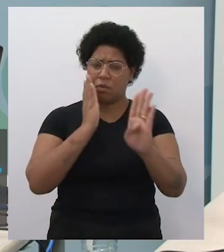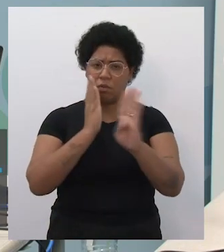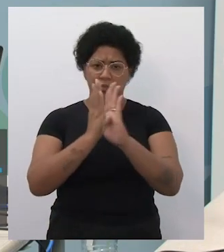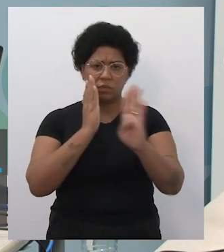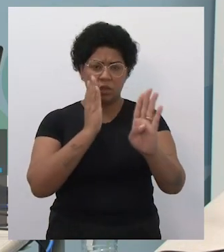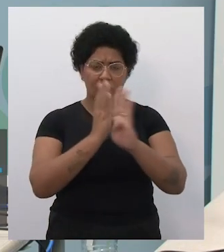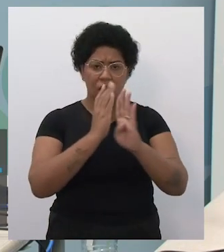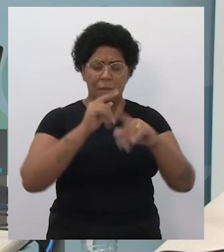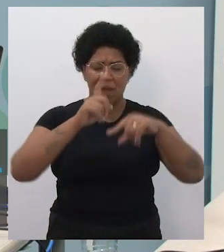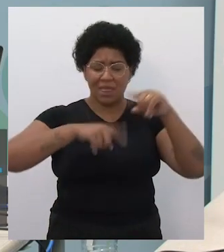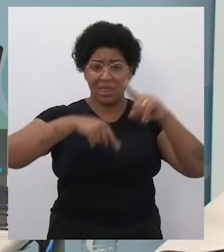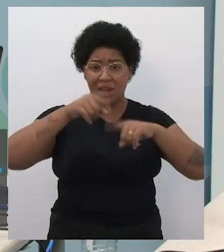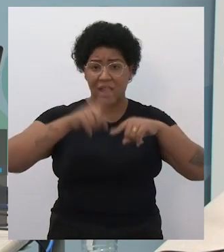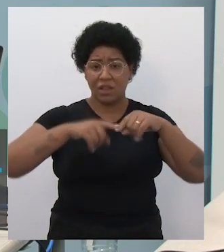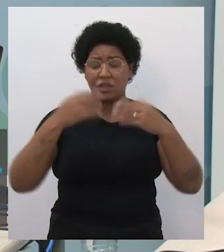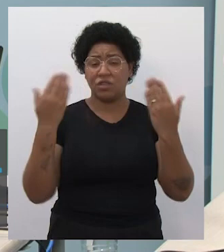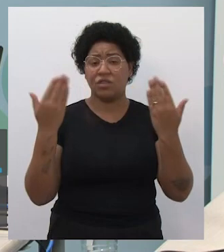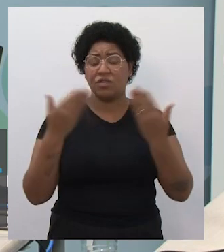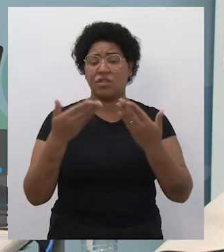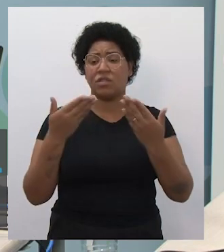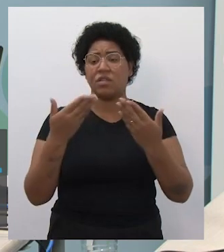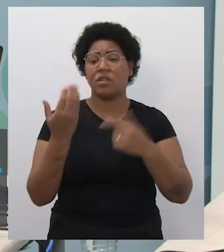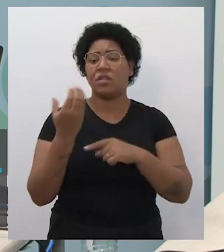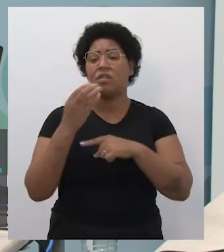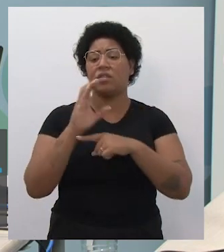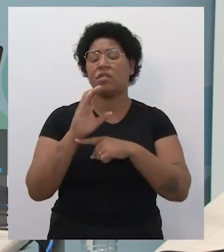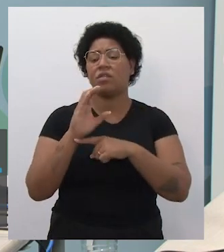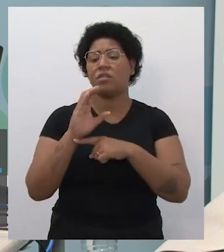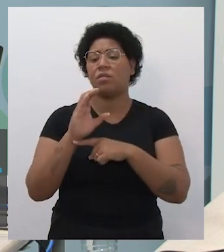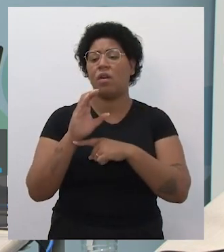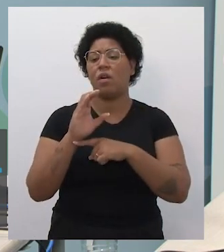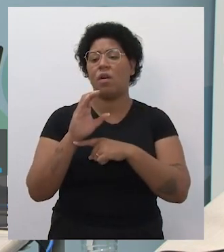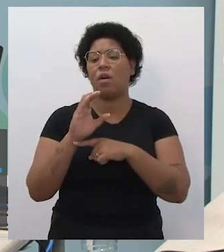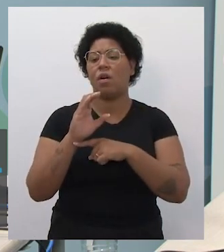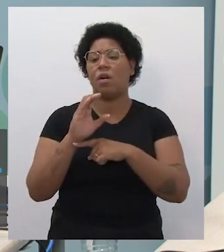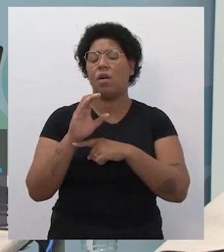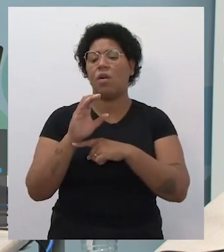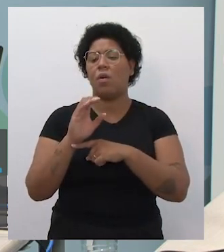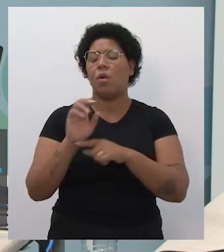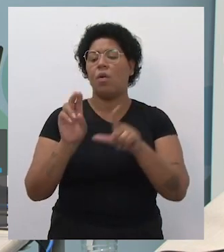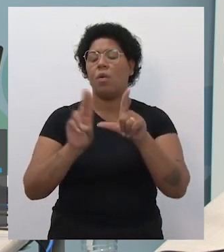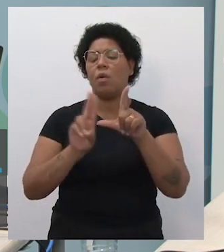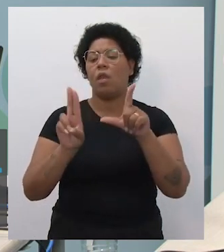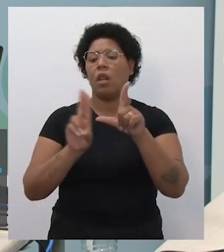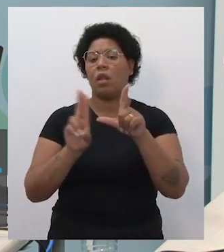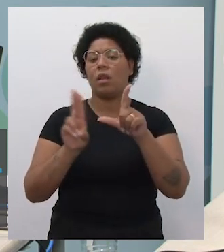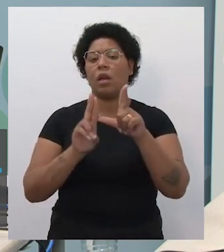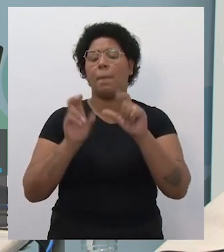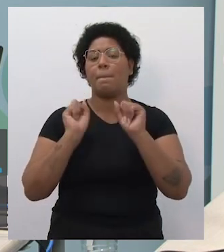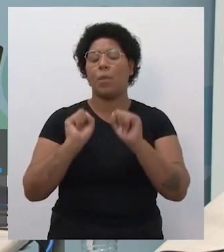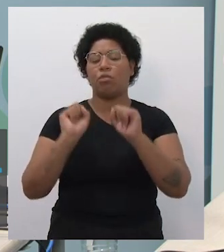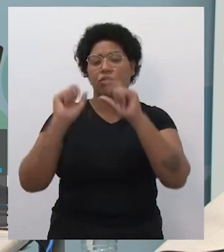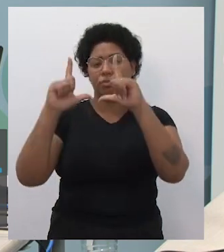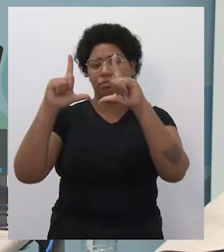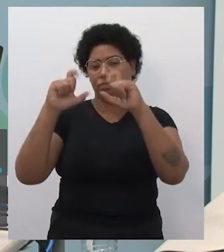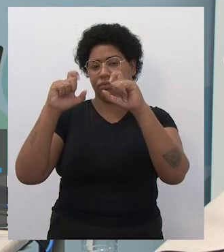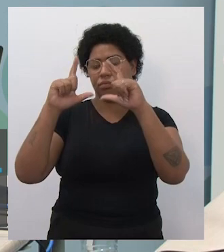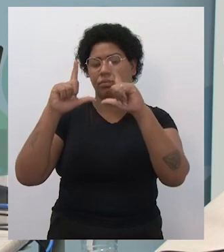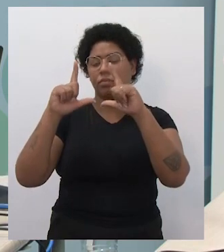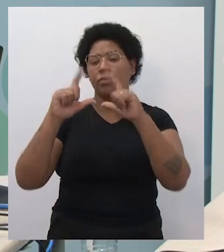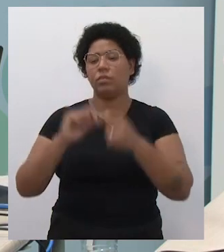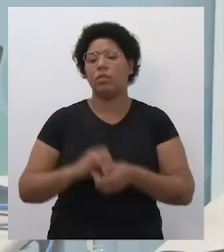no material que já está disponível aí, né? Na próxima tela você tem um link aí reduzido, você pode printar, tá